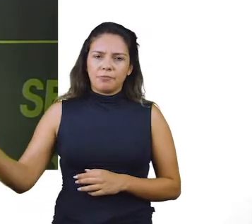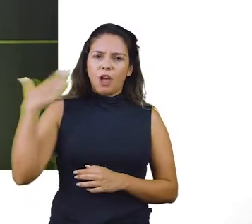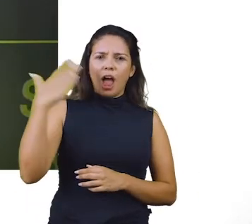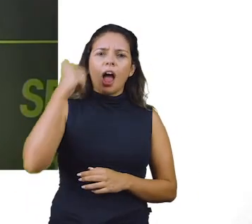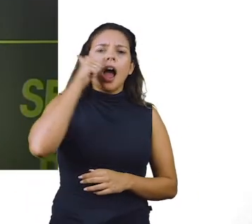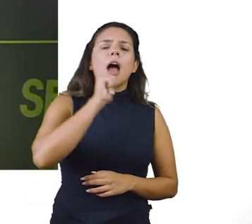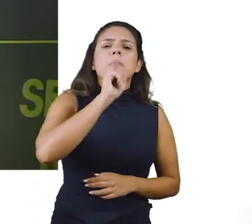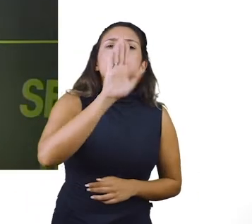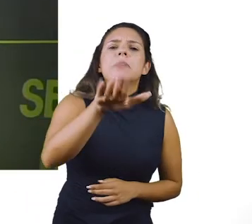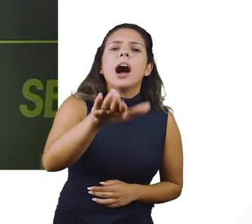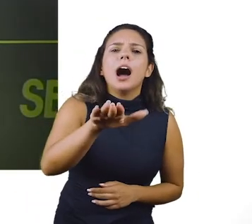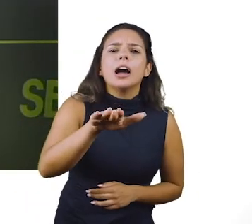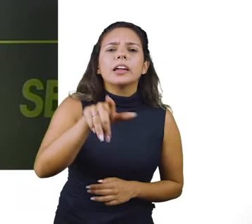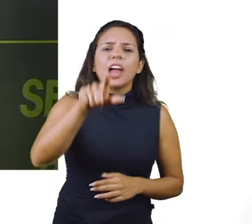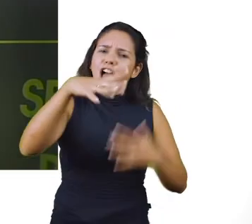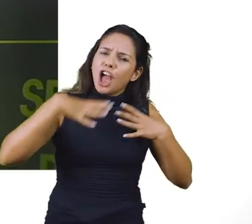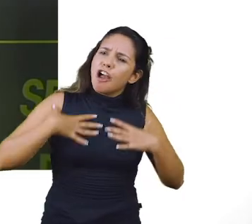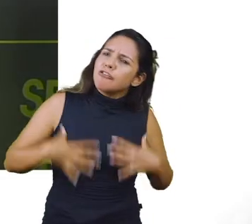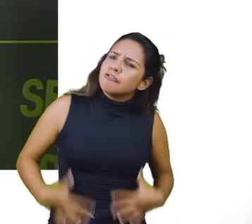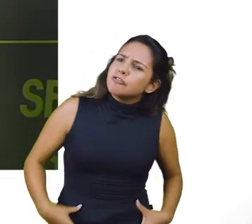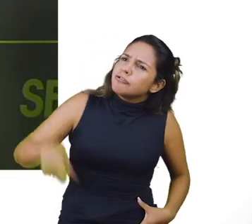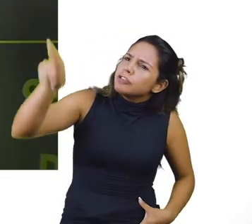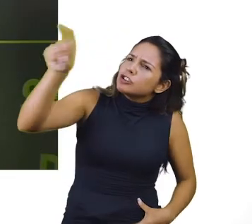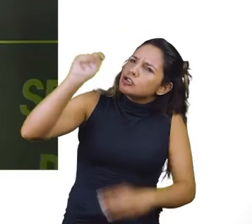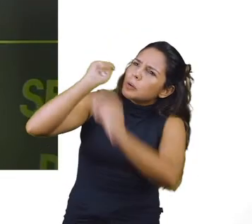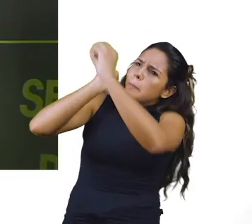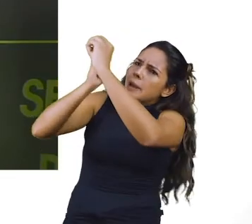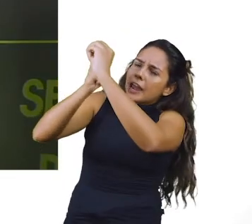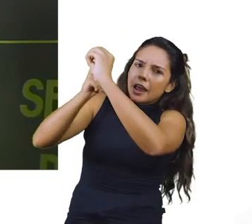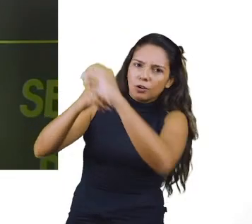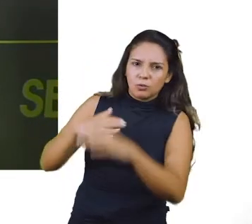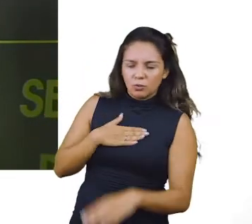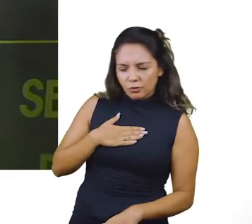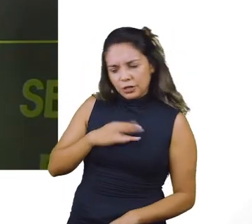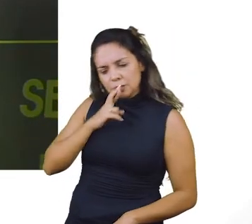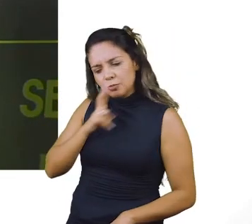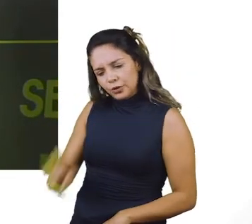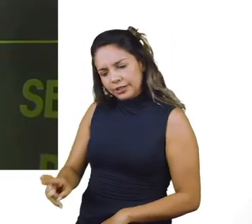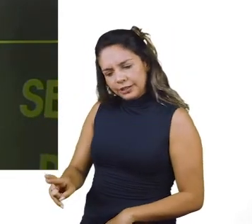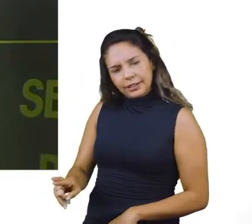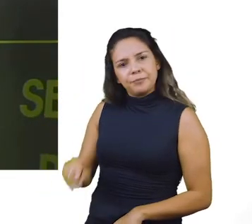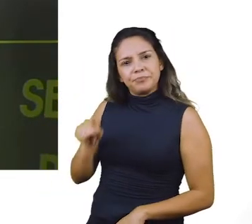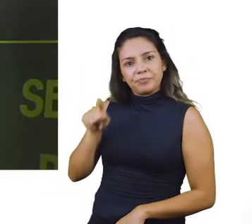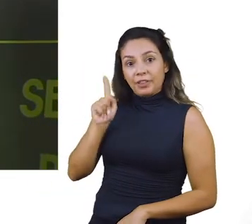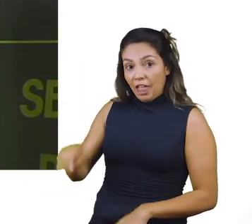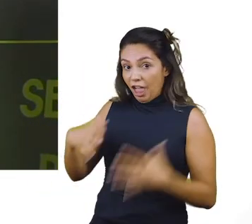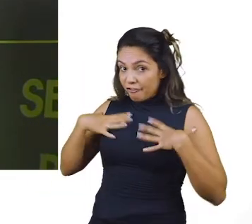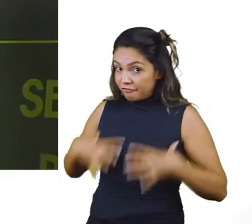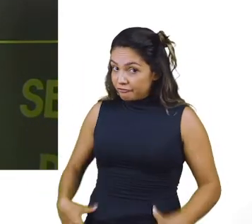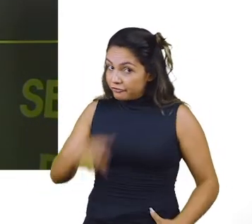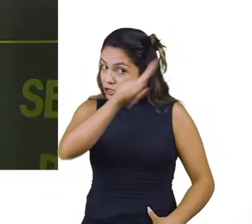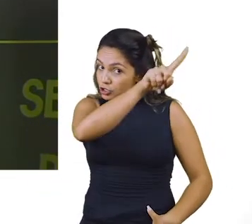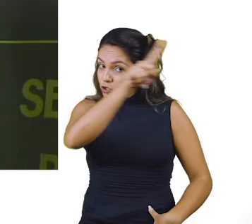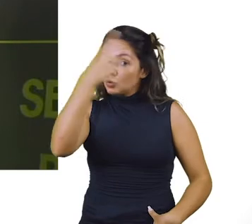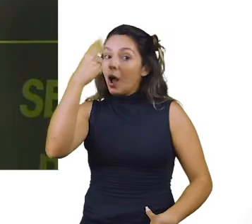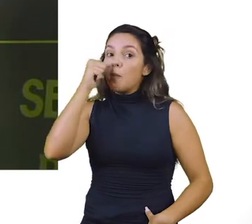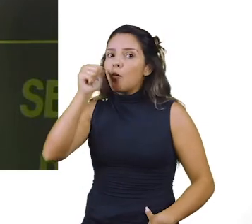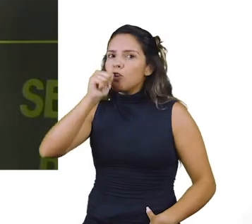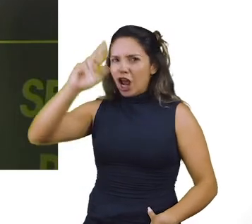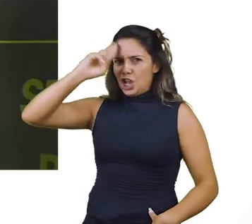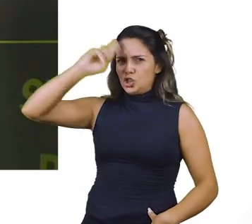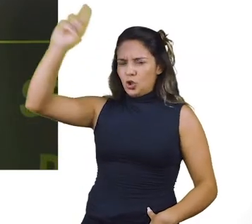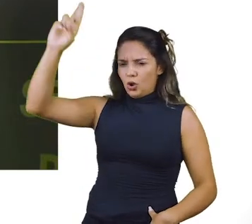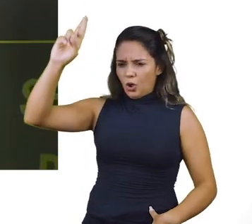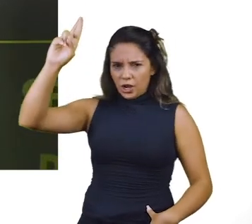vestido naquele prego? Minhas filhas, é o vestido de uma dona que passou. Passou quando,